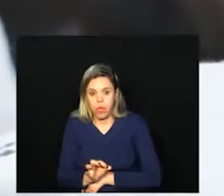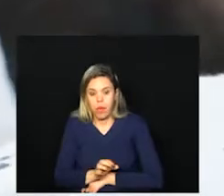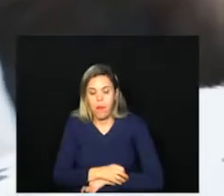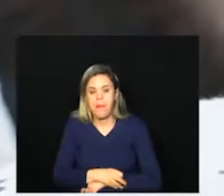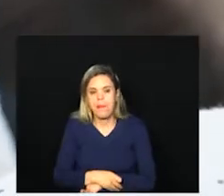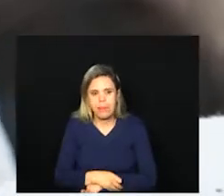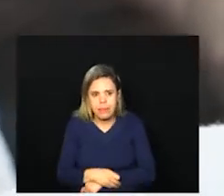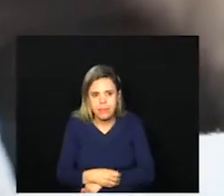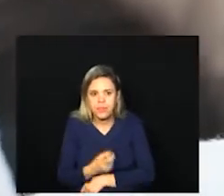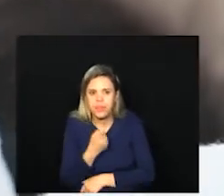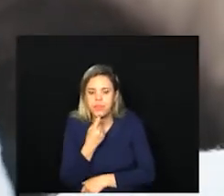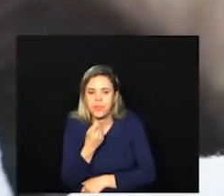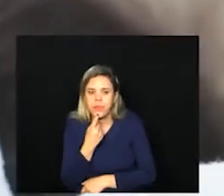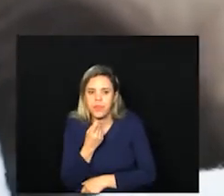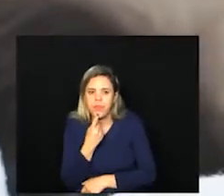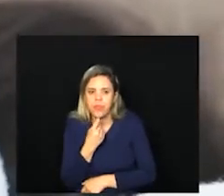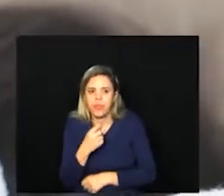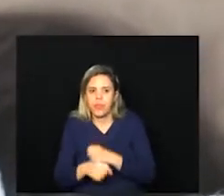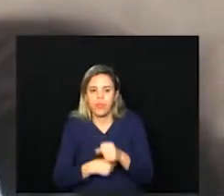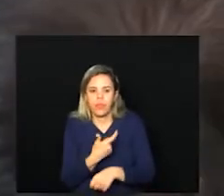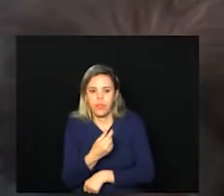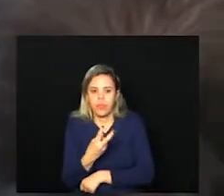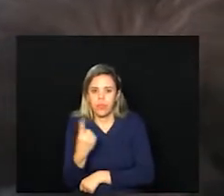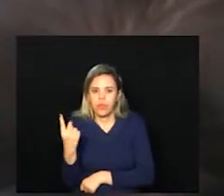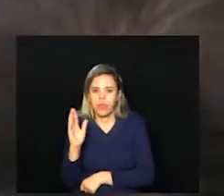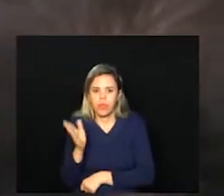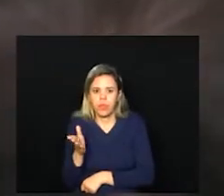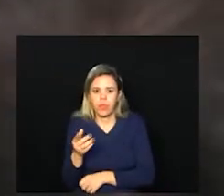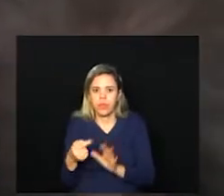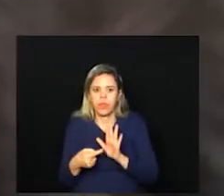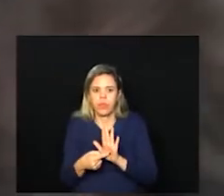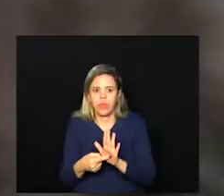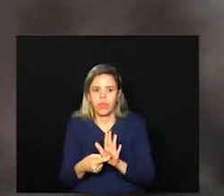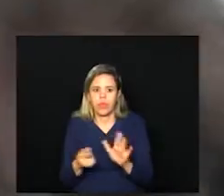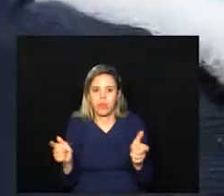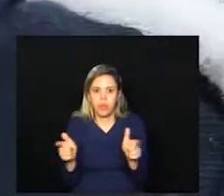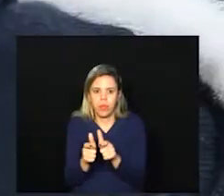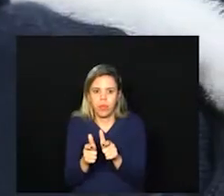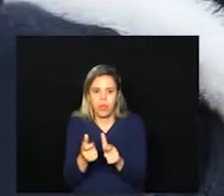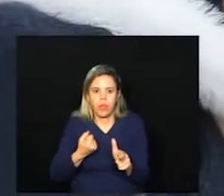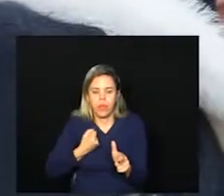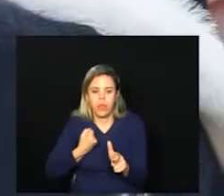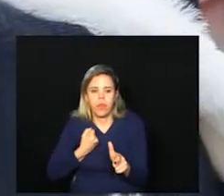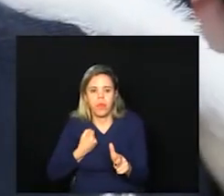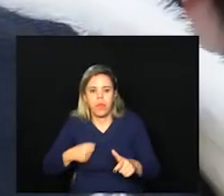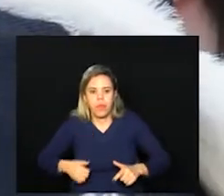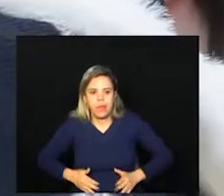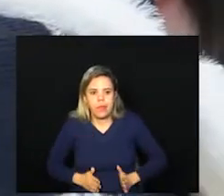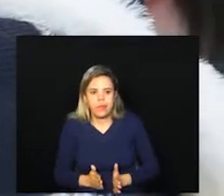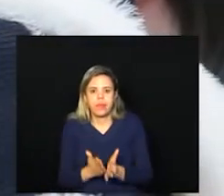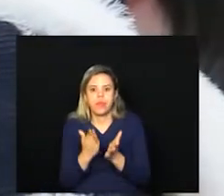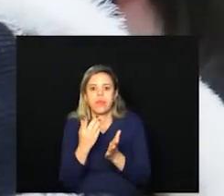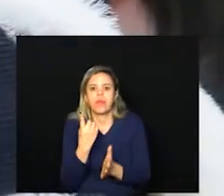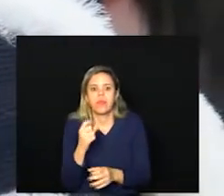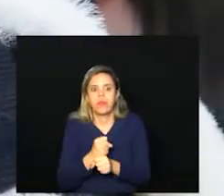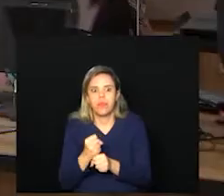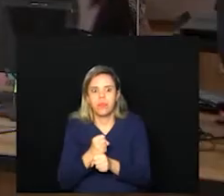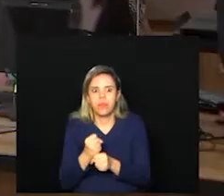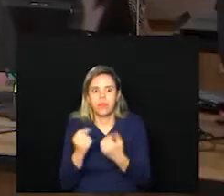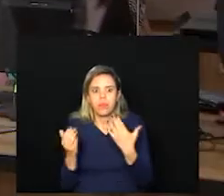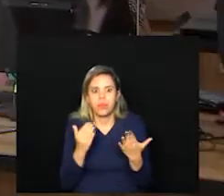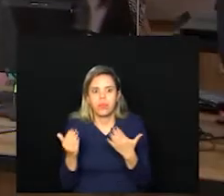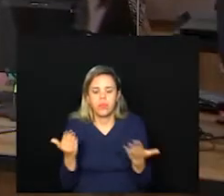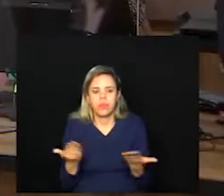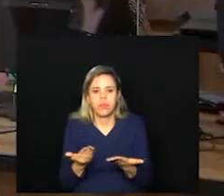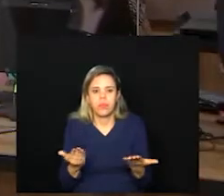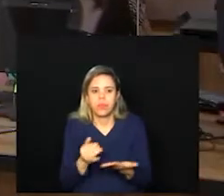5,66%. Em Campinas, 2021 já apresentou o menor número de nascimentos em 18 anos. Hoje